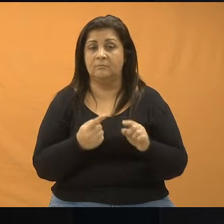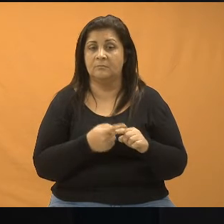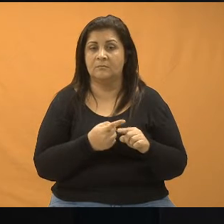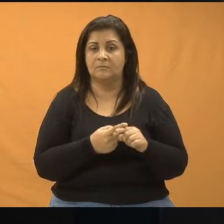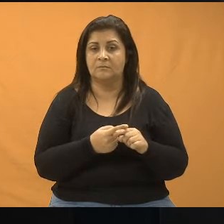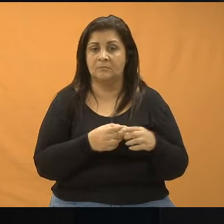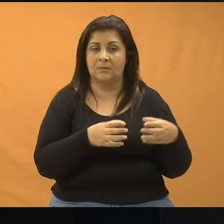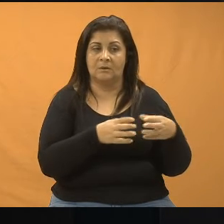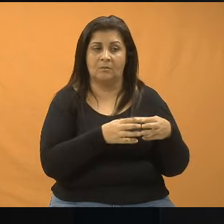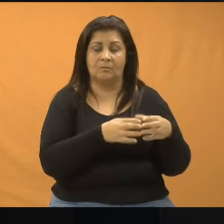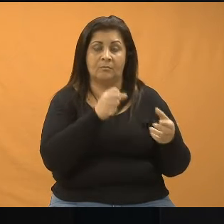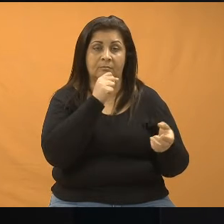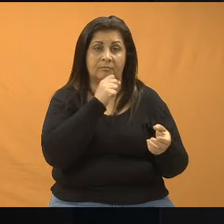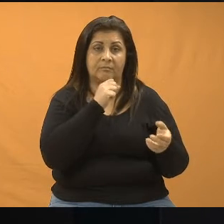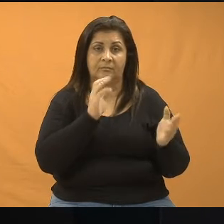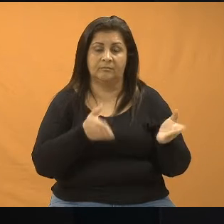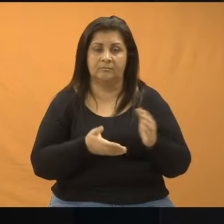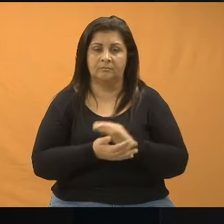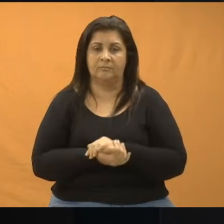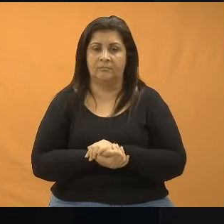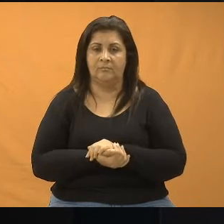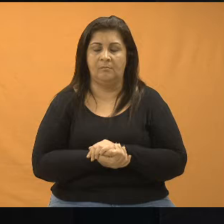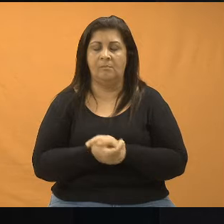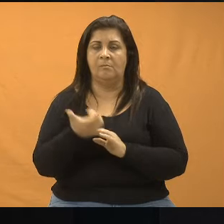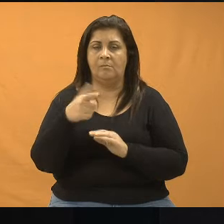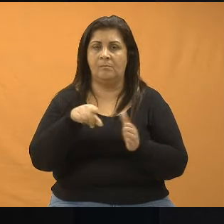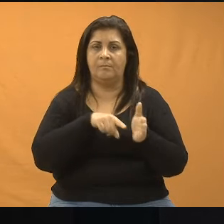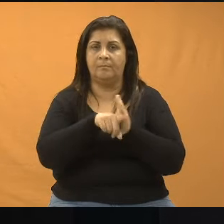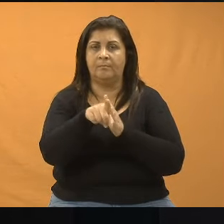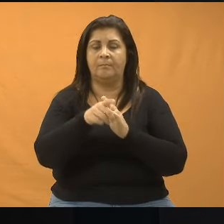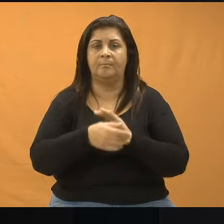envelhecida, não é isso? O Celso, mais uma pergunta também.